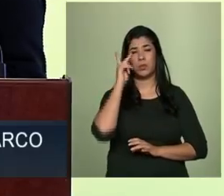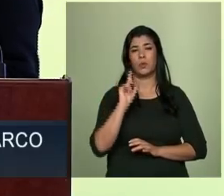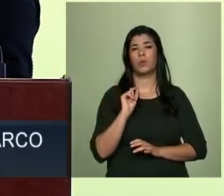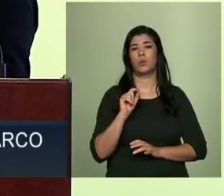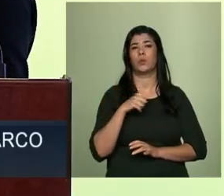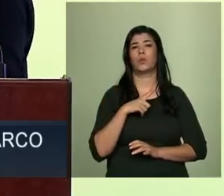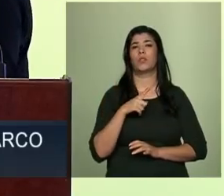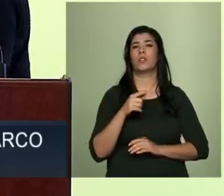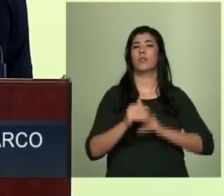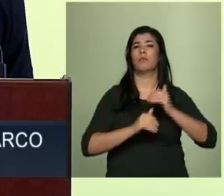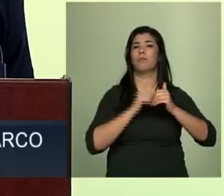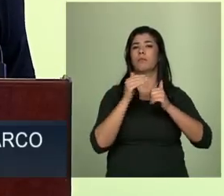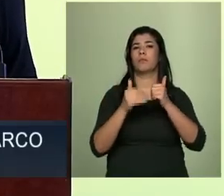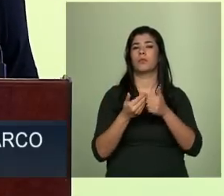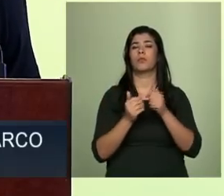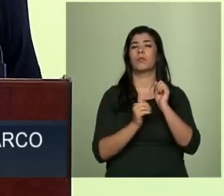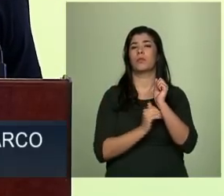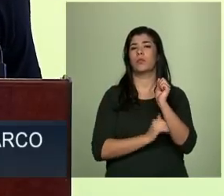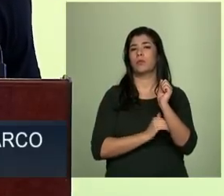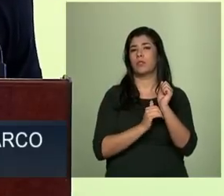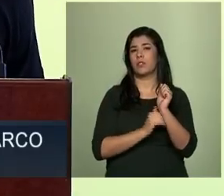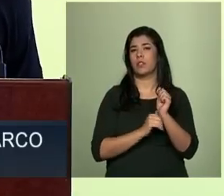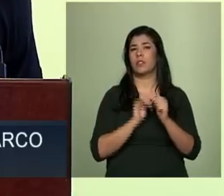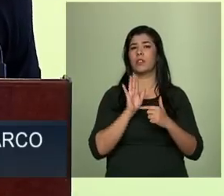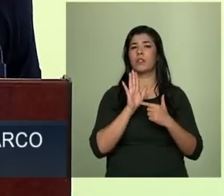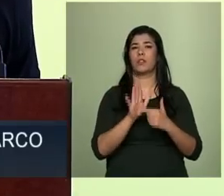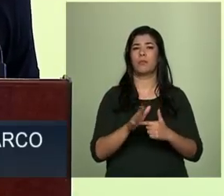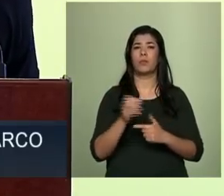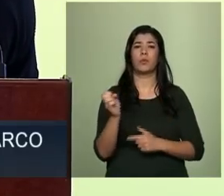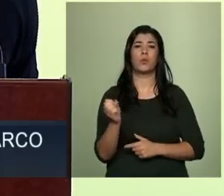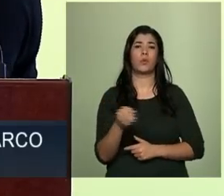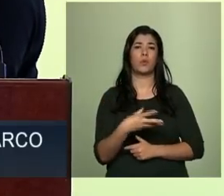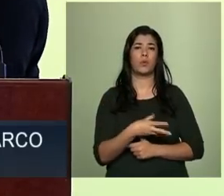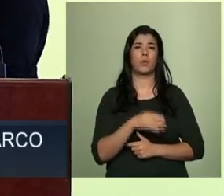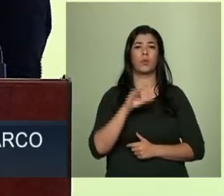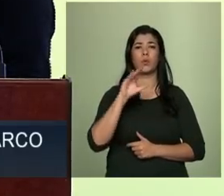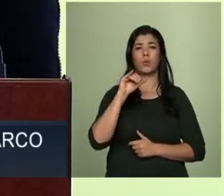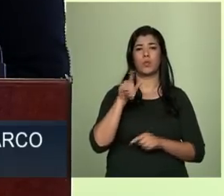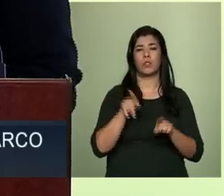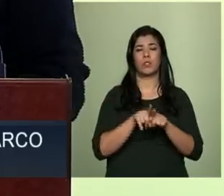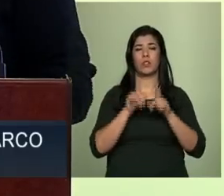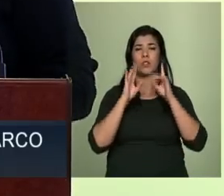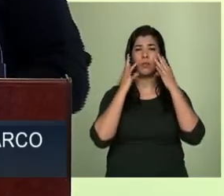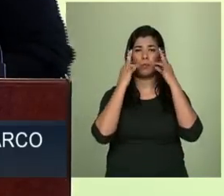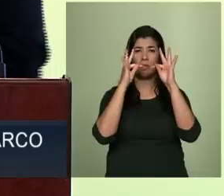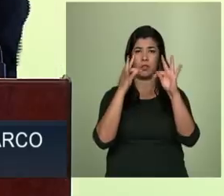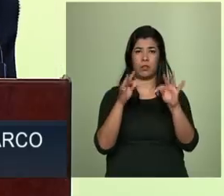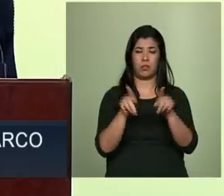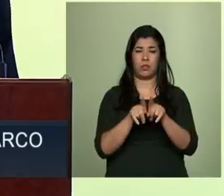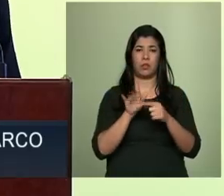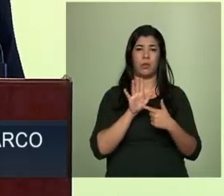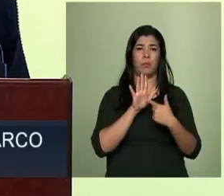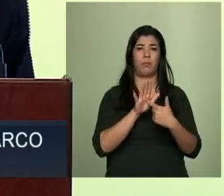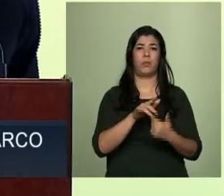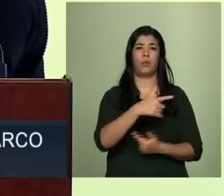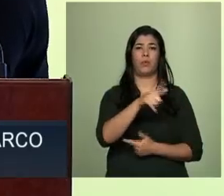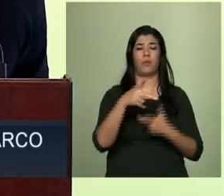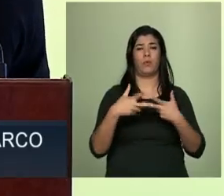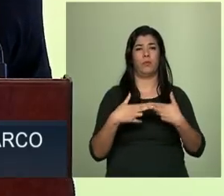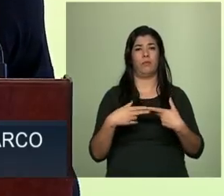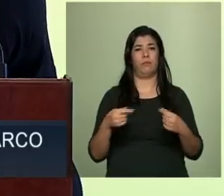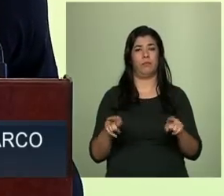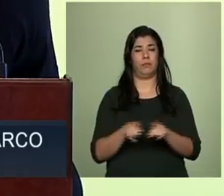é o segredo para a inovação, para o desenvolvimento da ciência, tecnologia e da inovação, traz do outro lado